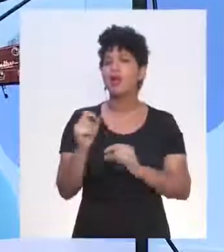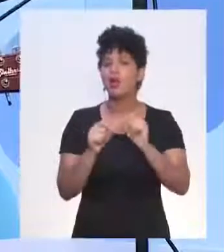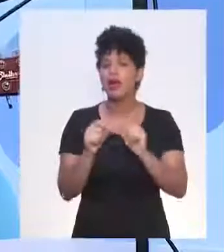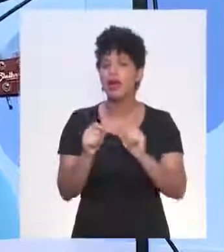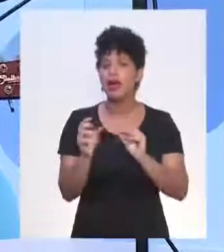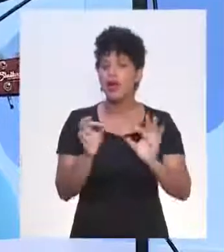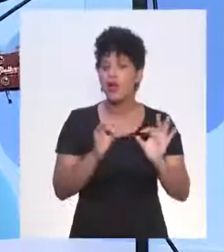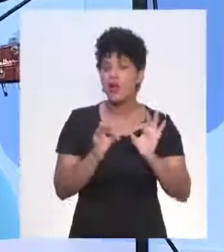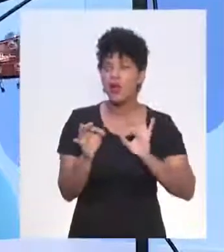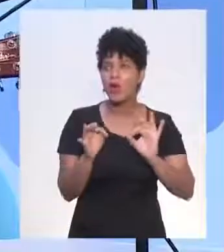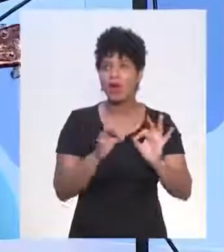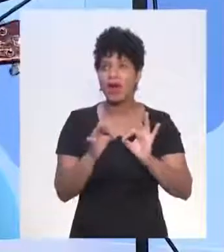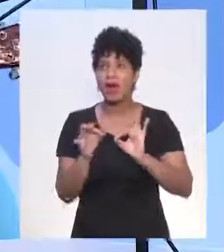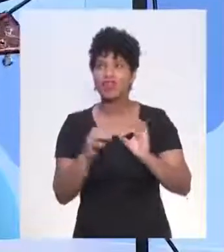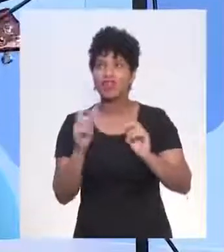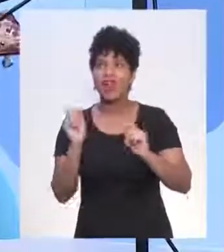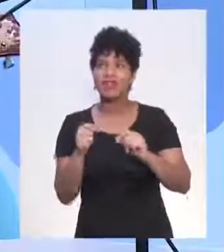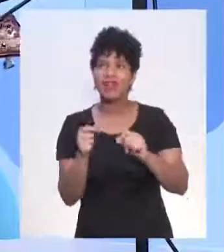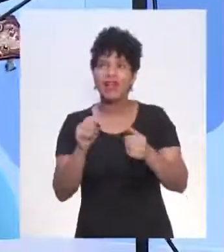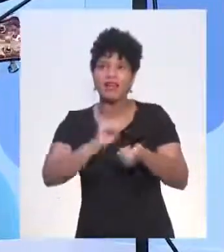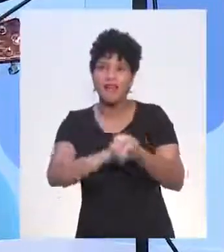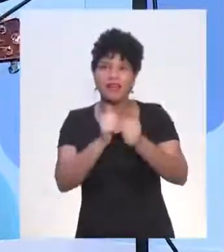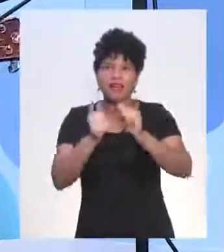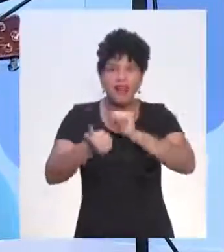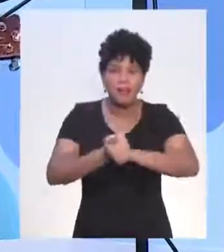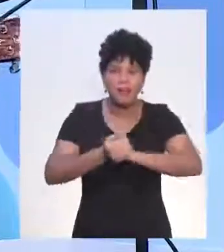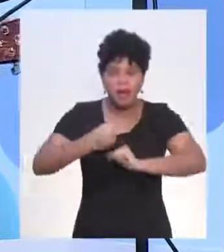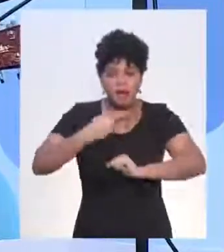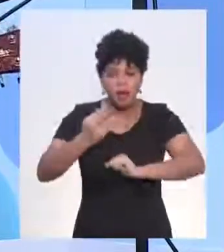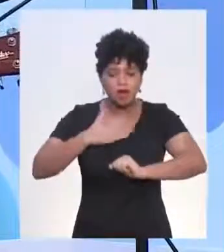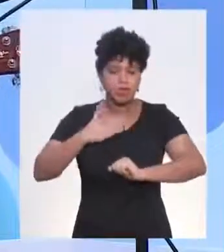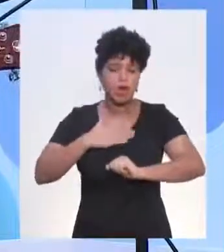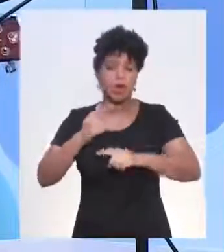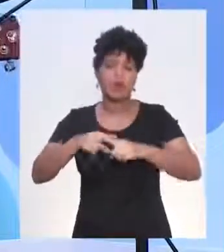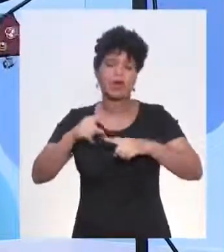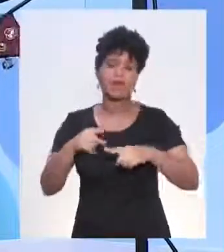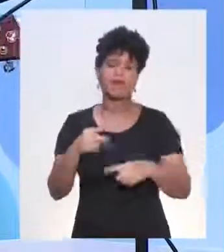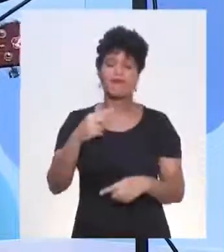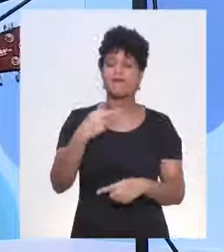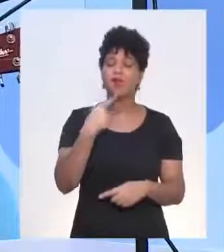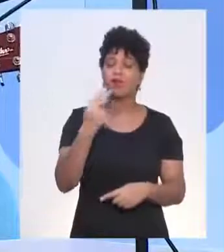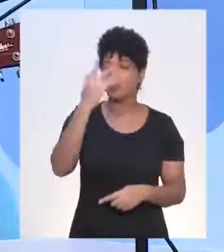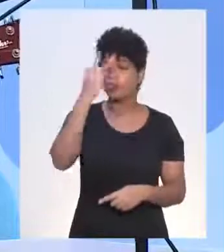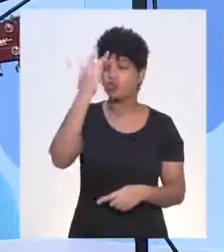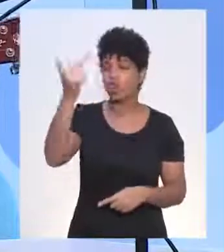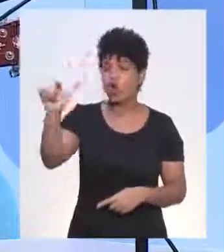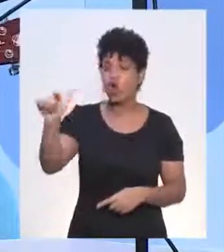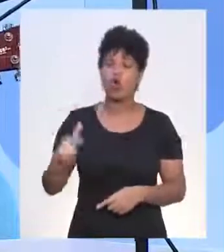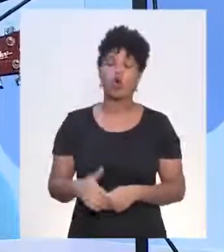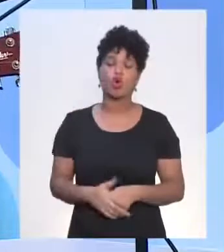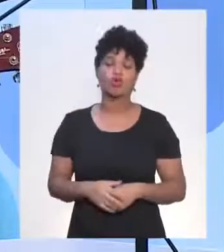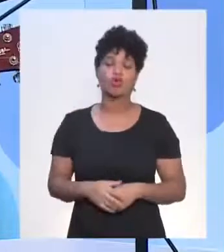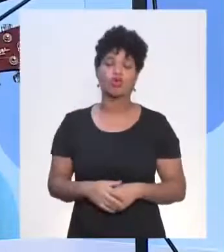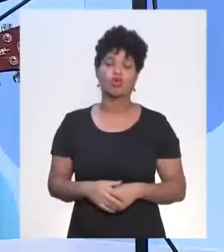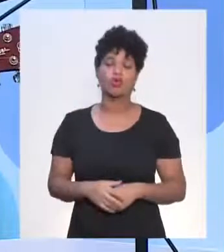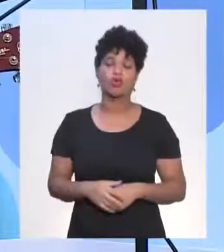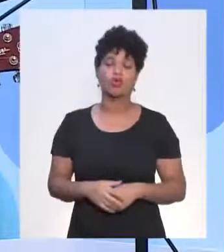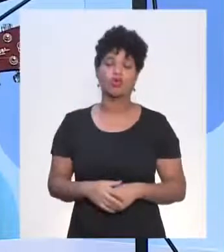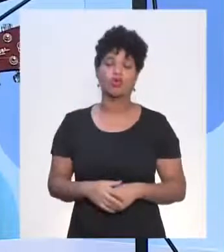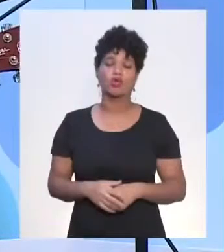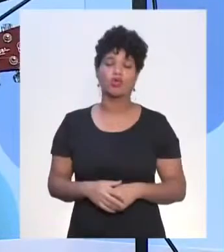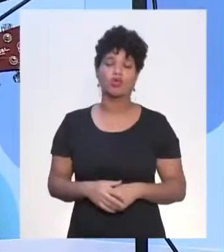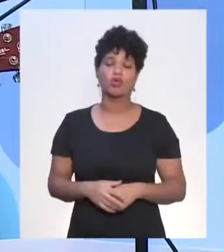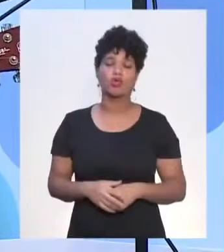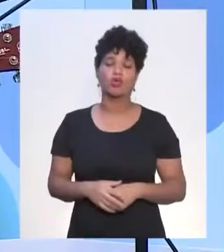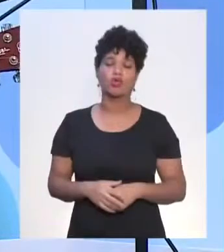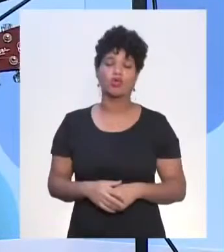arranjo para conseguir cantar essa música com a minha voz que é bem grave com vocês estão percebendo então se eu vou cortar